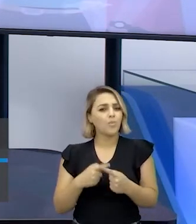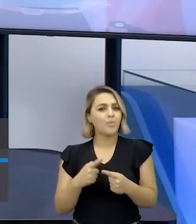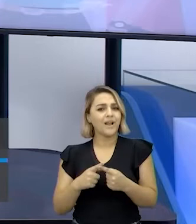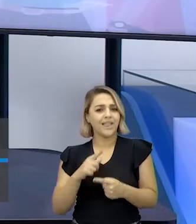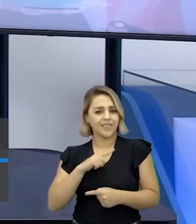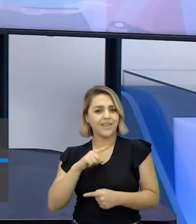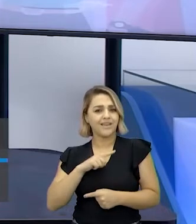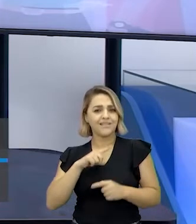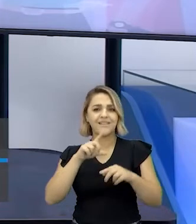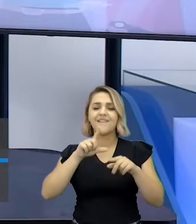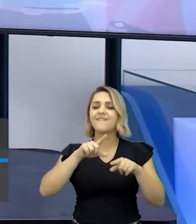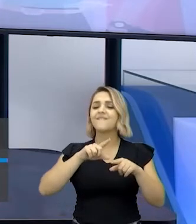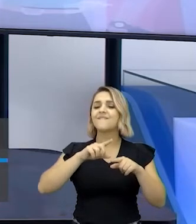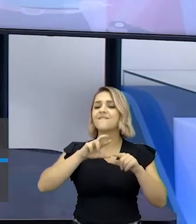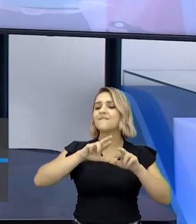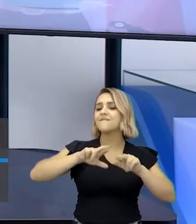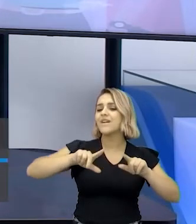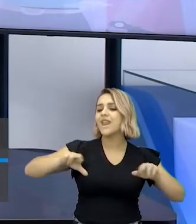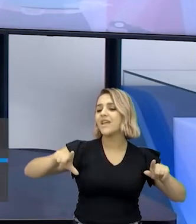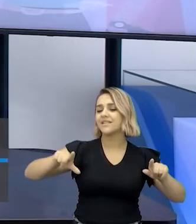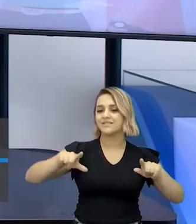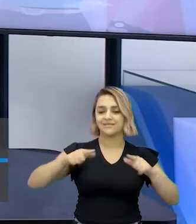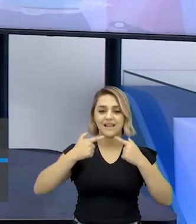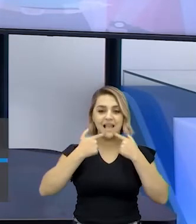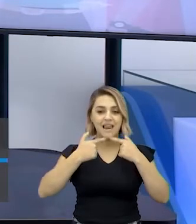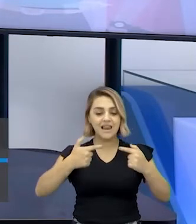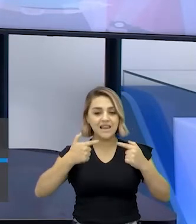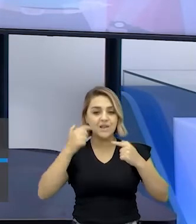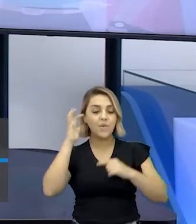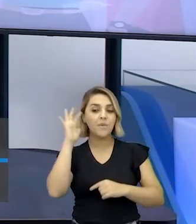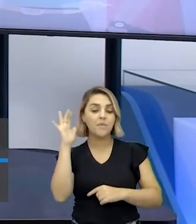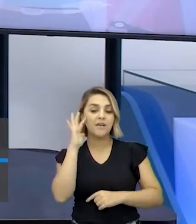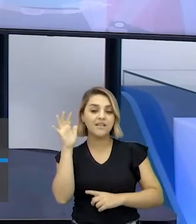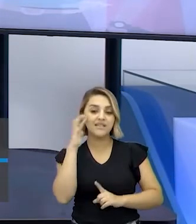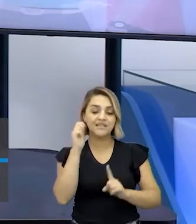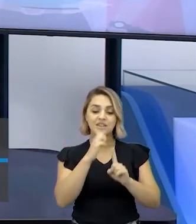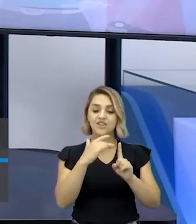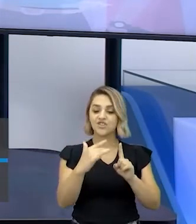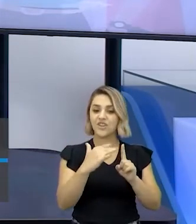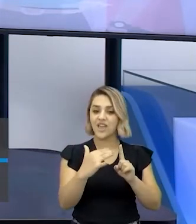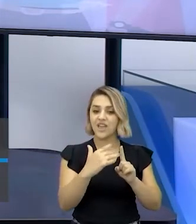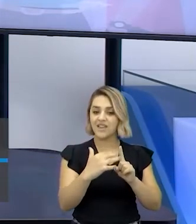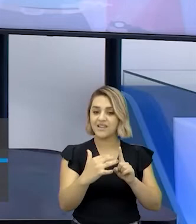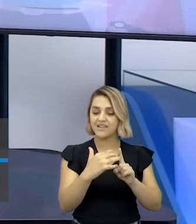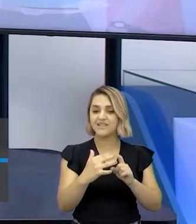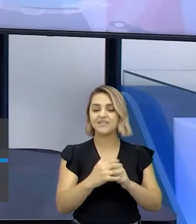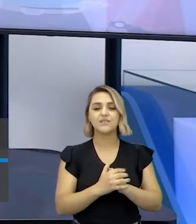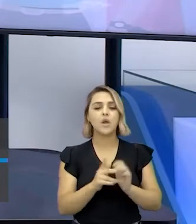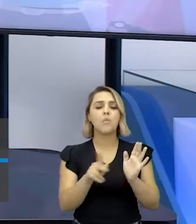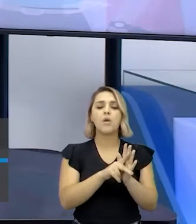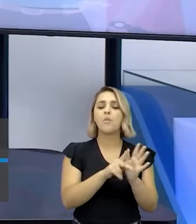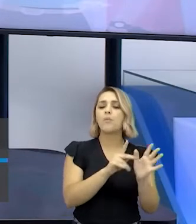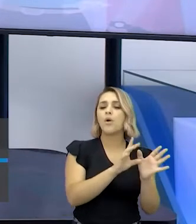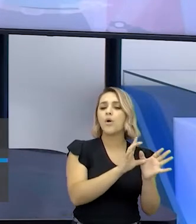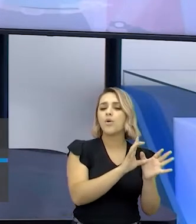aí da língua? Pensando nas gírias, em que contexto que ela está inserida? No contexto